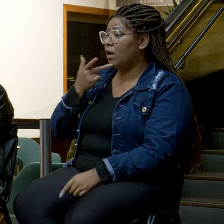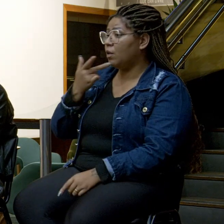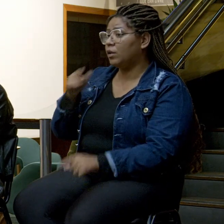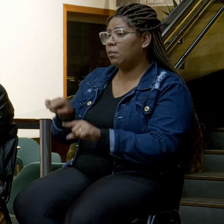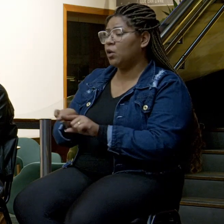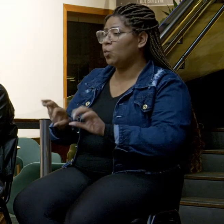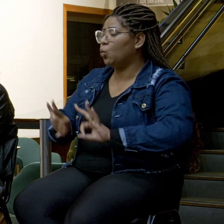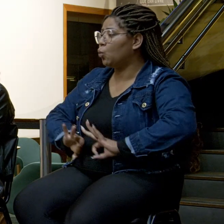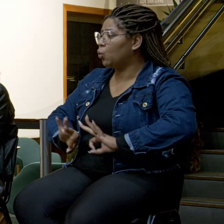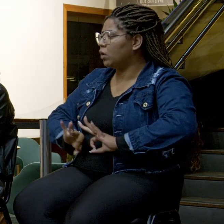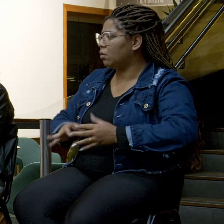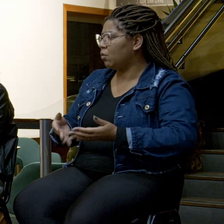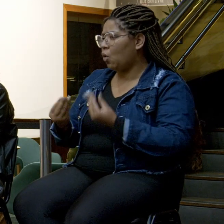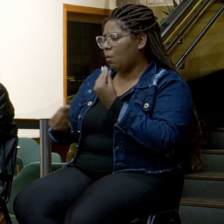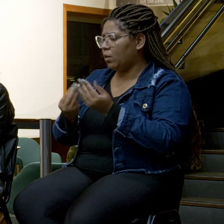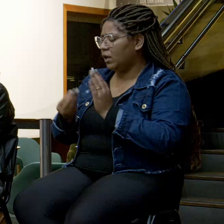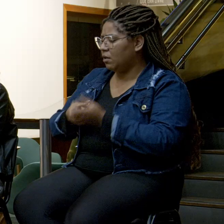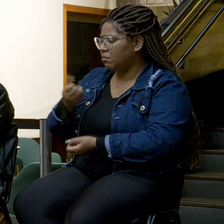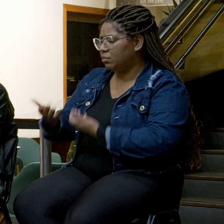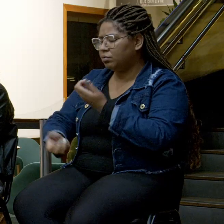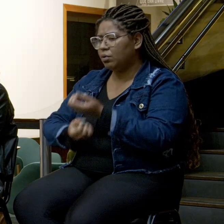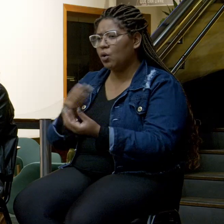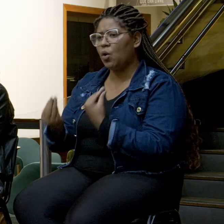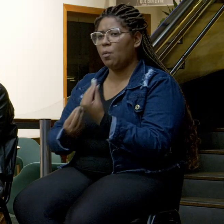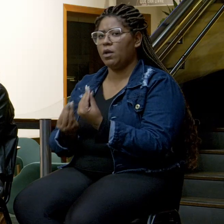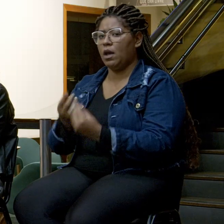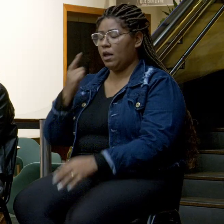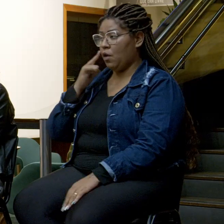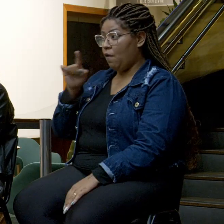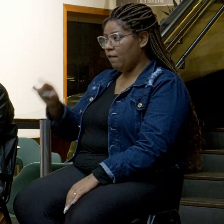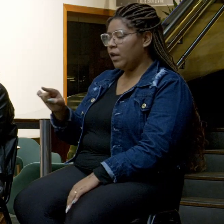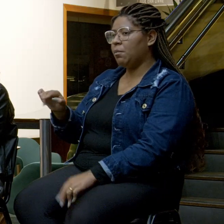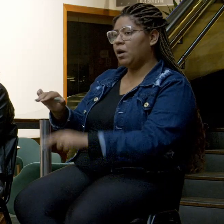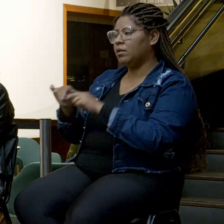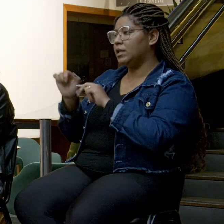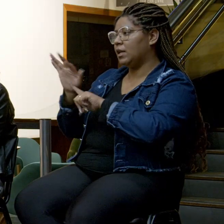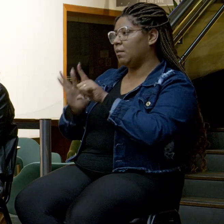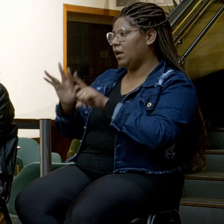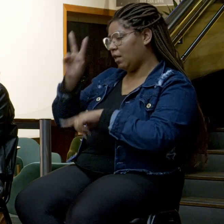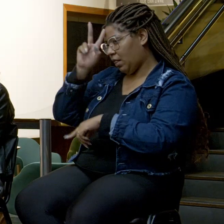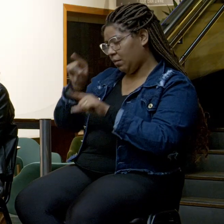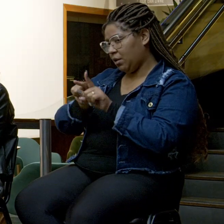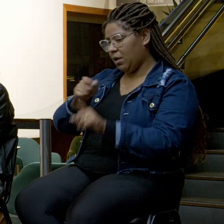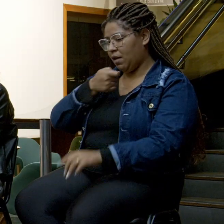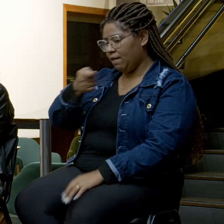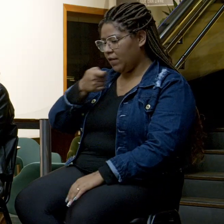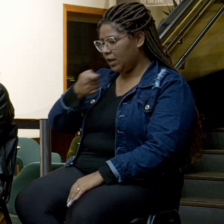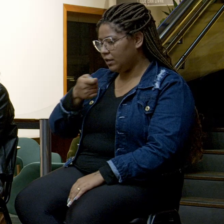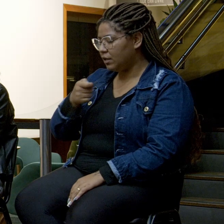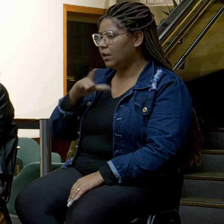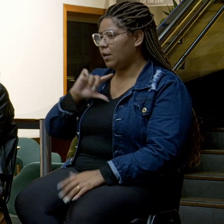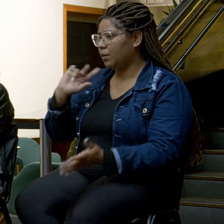falar, né? E quando você trouxe essa imagem, eu me lembrei uma entrevista recente que foi veiculada em